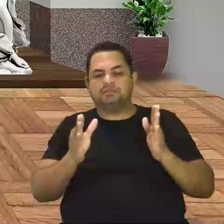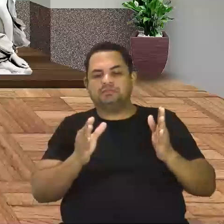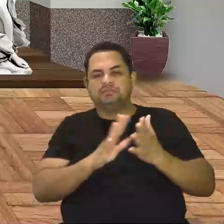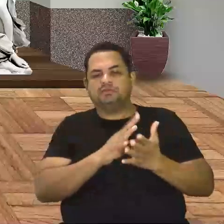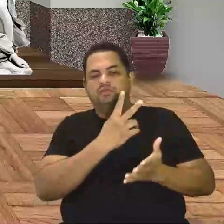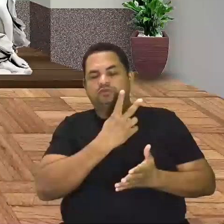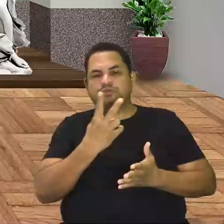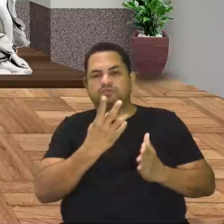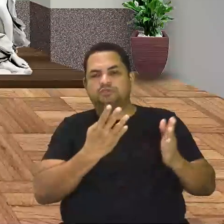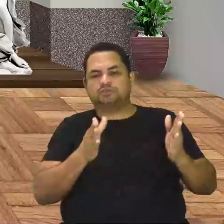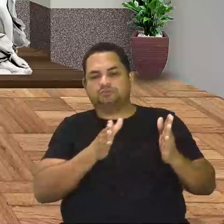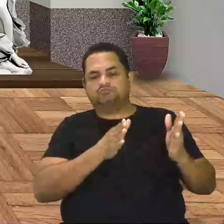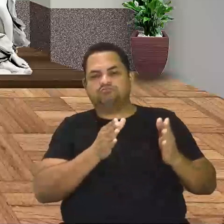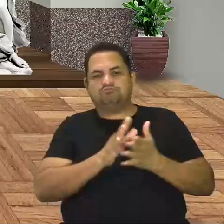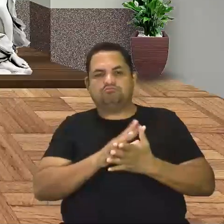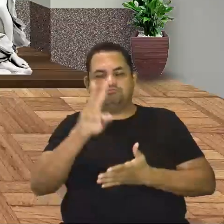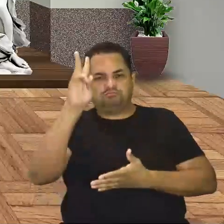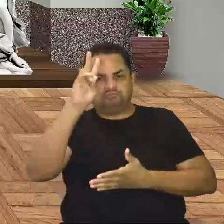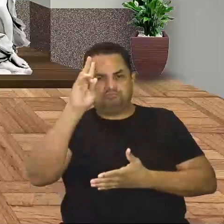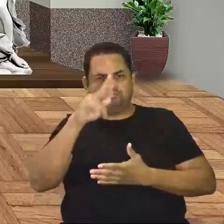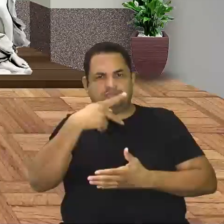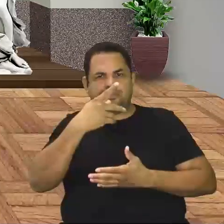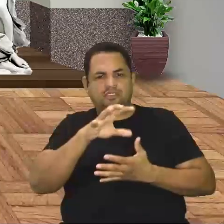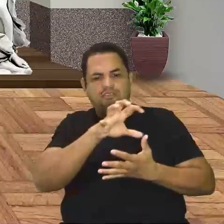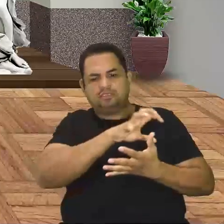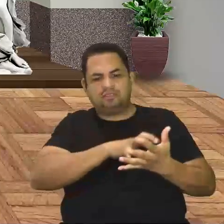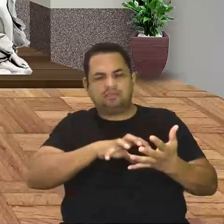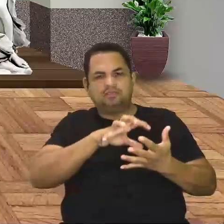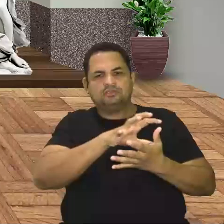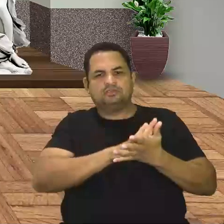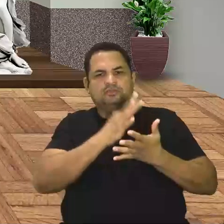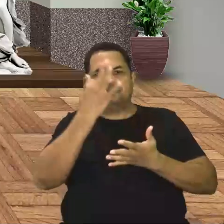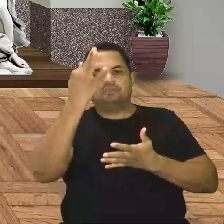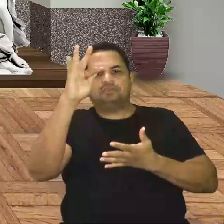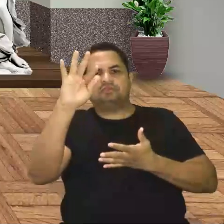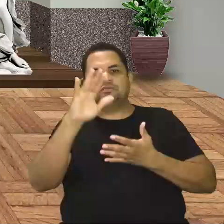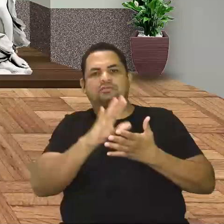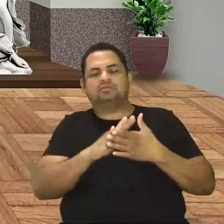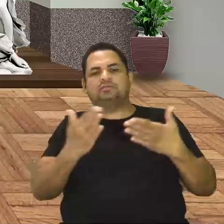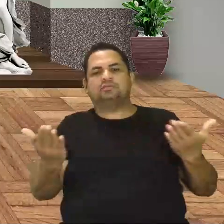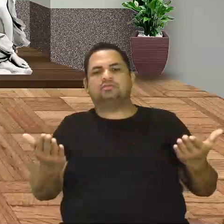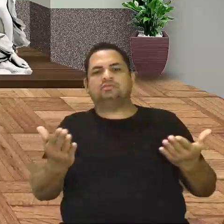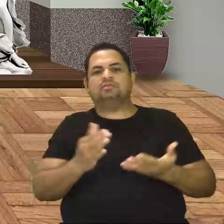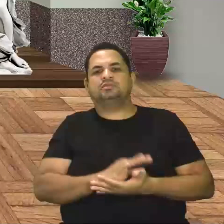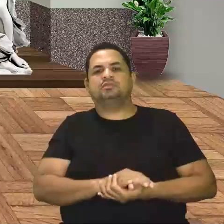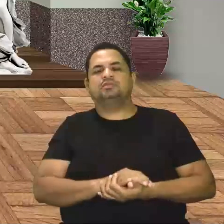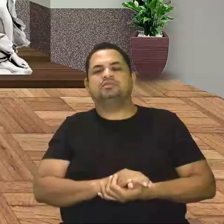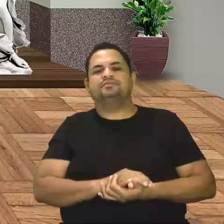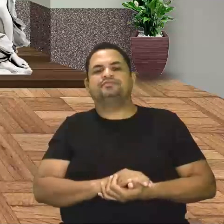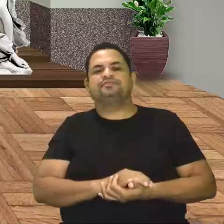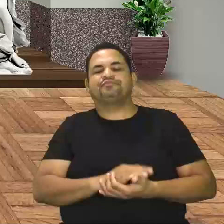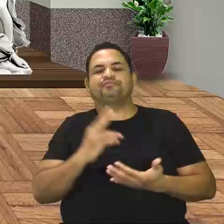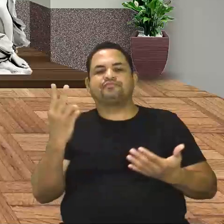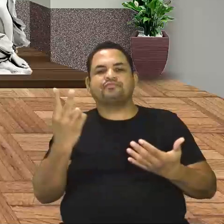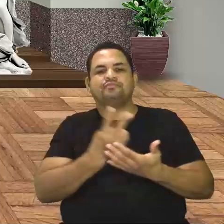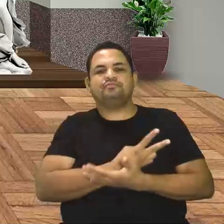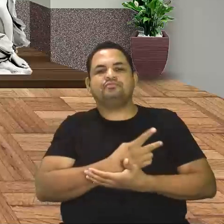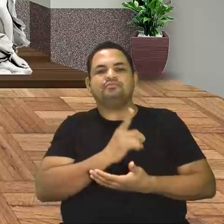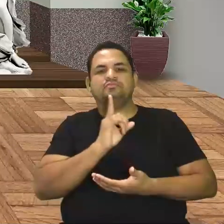Primeiro momento histórico, nós estamos falando sobre a Revolução Francesa. A Revolução Francesa que